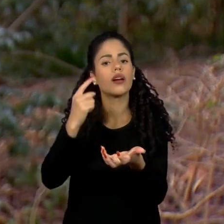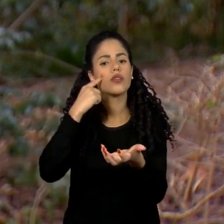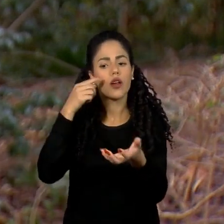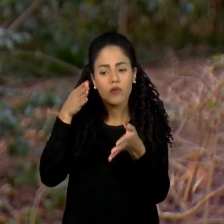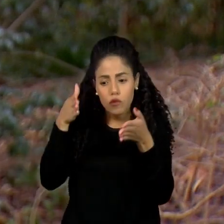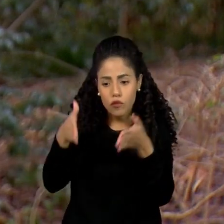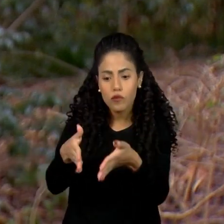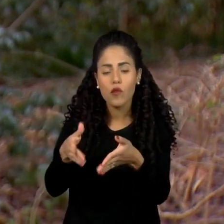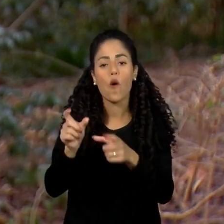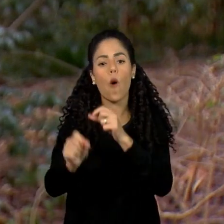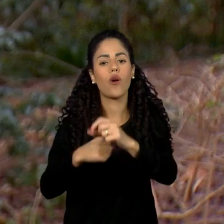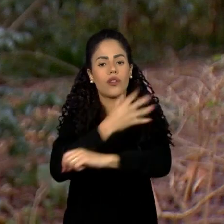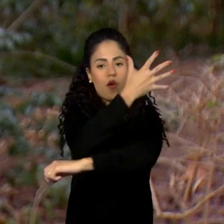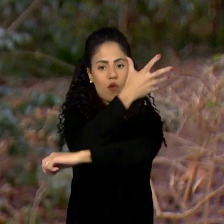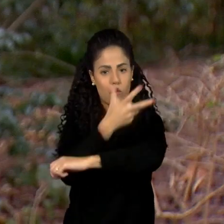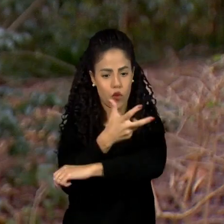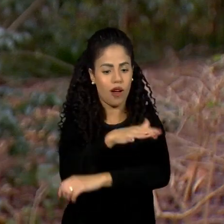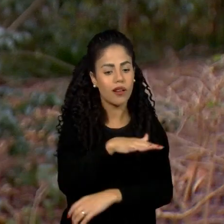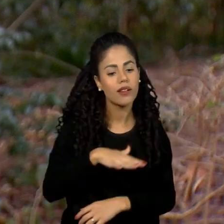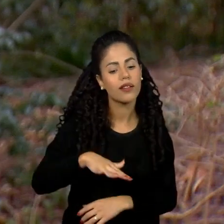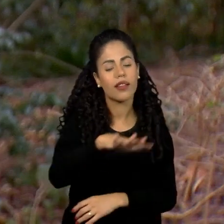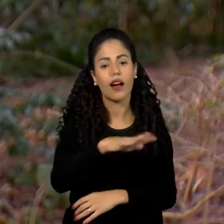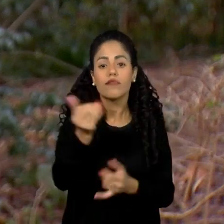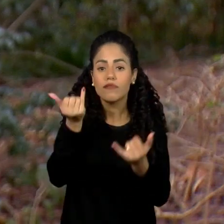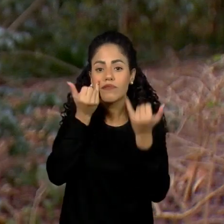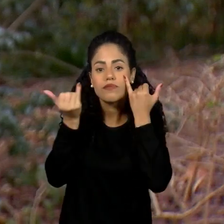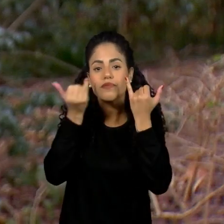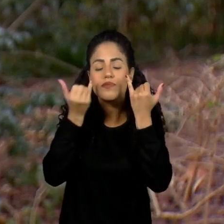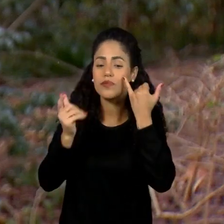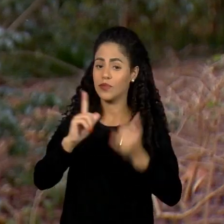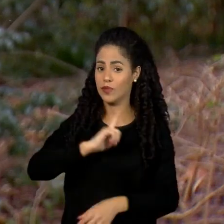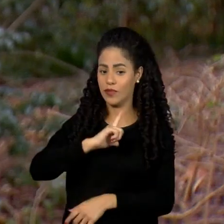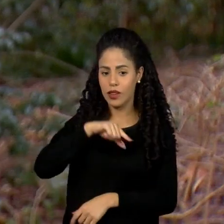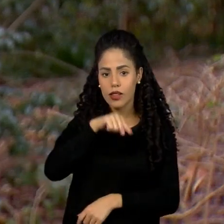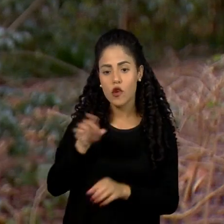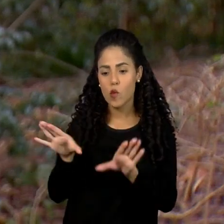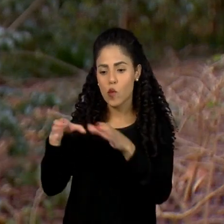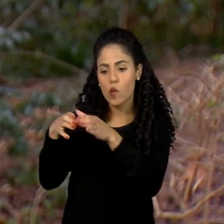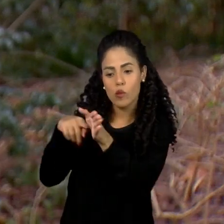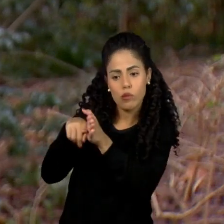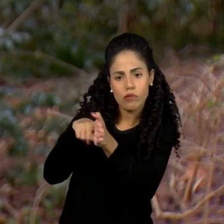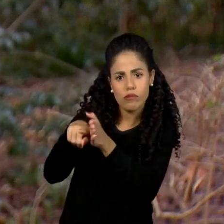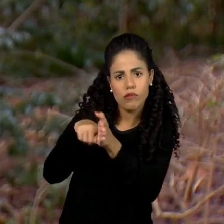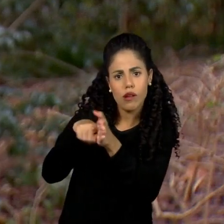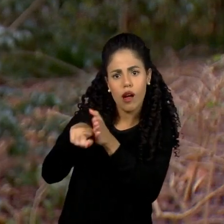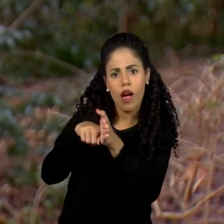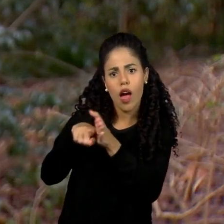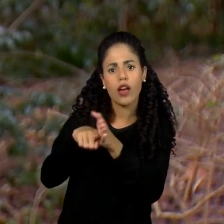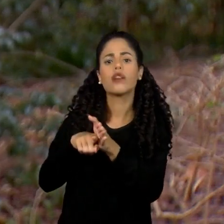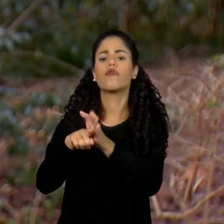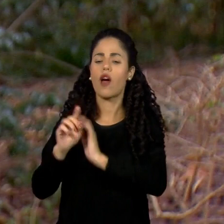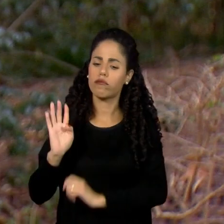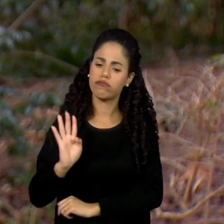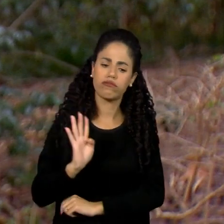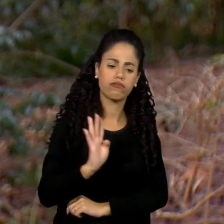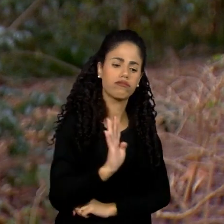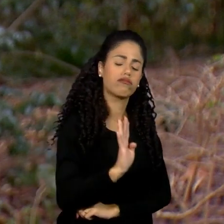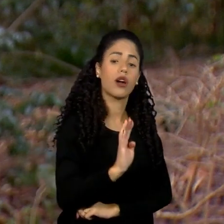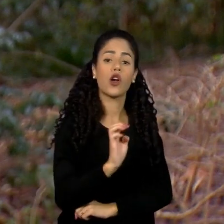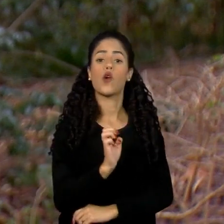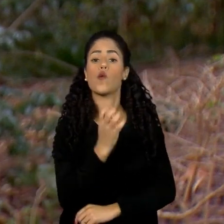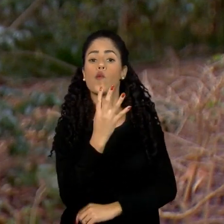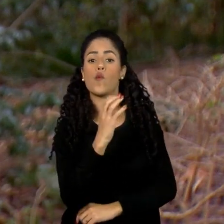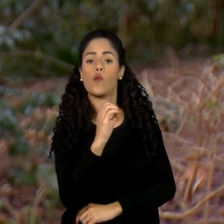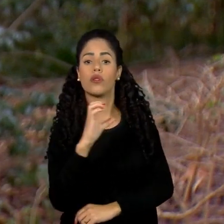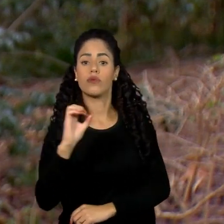foram as da Caatinga, a partir dos dados levantados por pesquisadores que foram a campo. Mais de